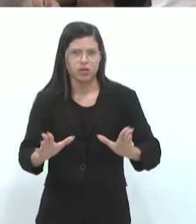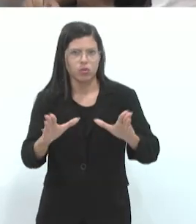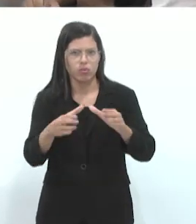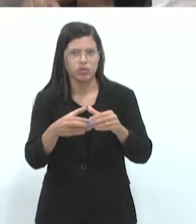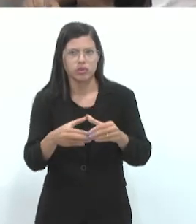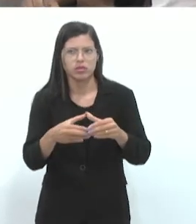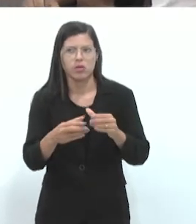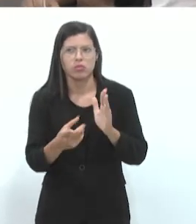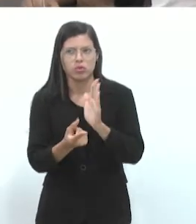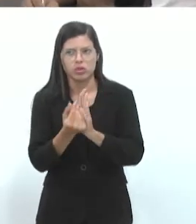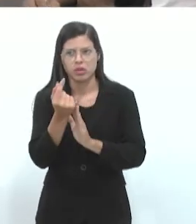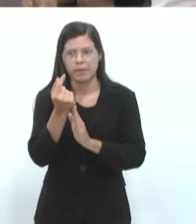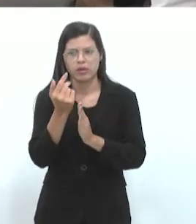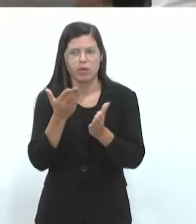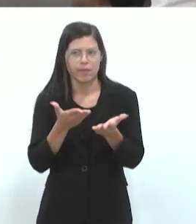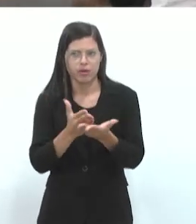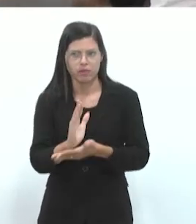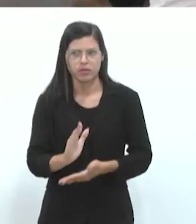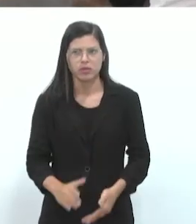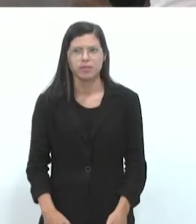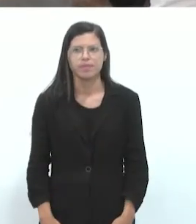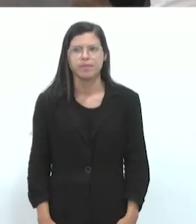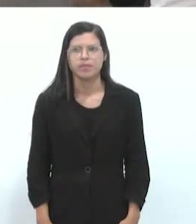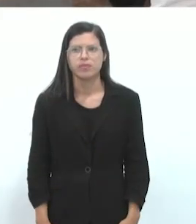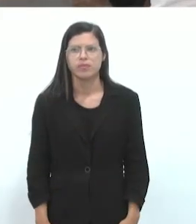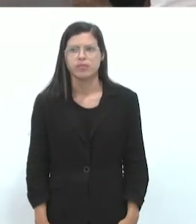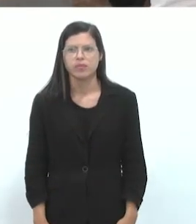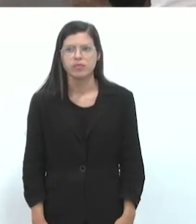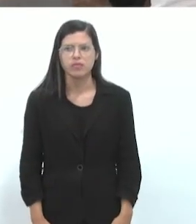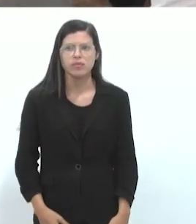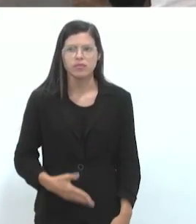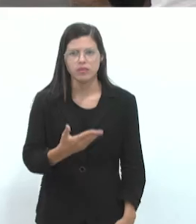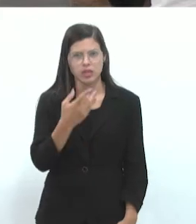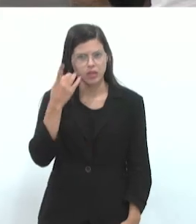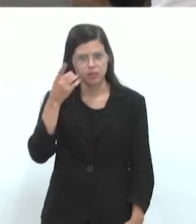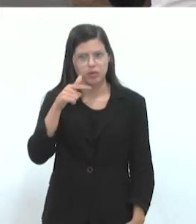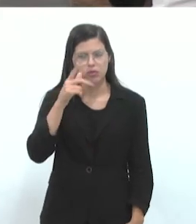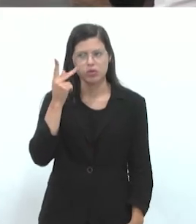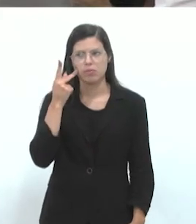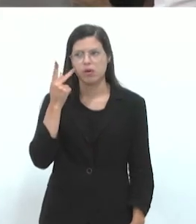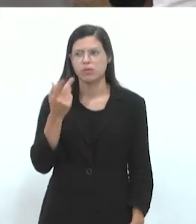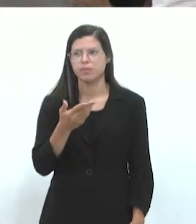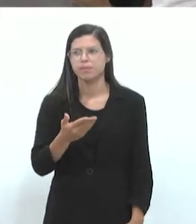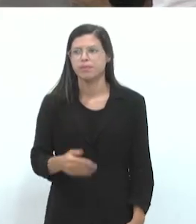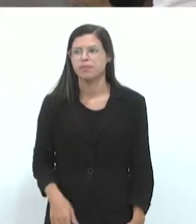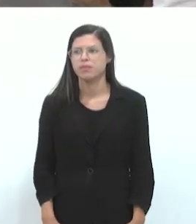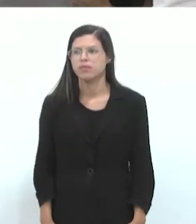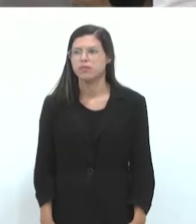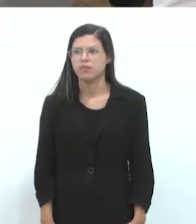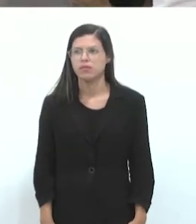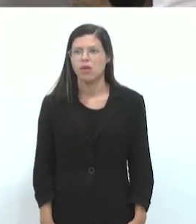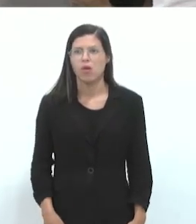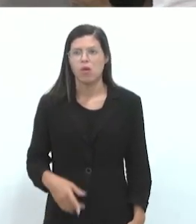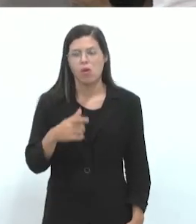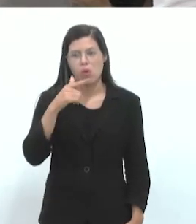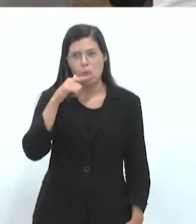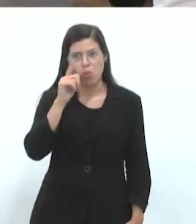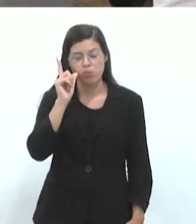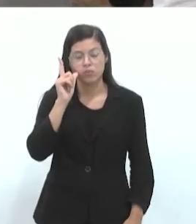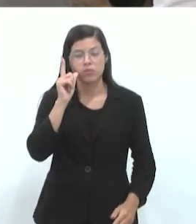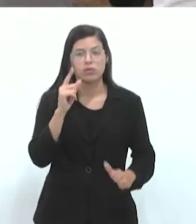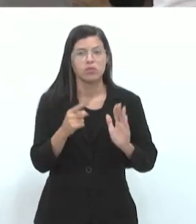de Orçamento a aprovação aqui. questão de ordem. Deputado Luiz Paulo, questão de ordem. Ontem, eu apresentei, já